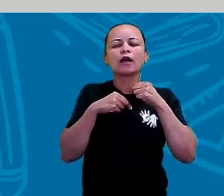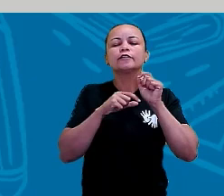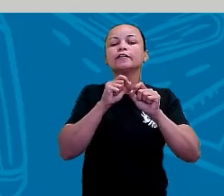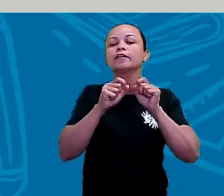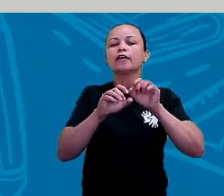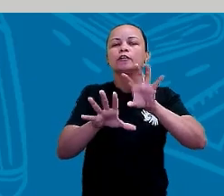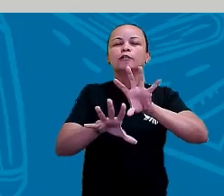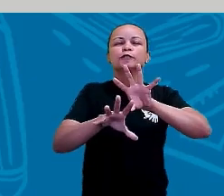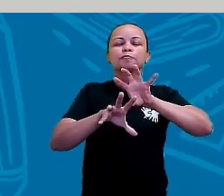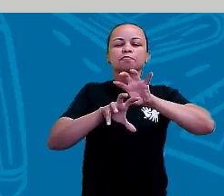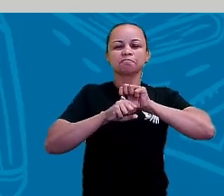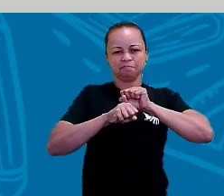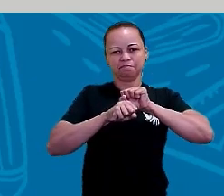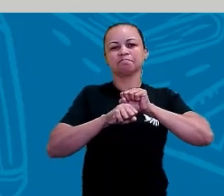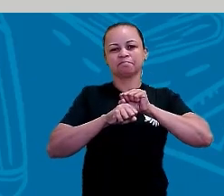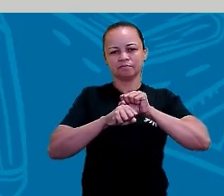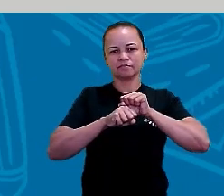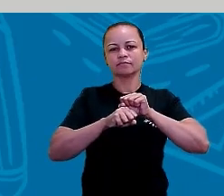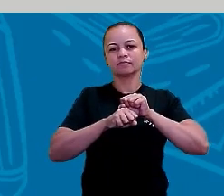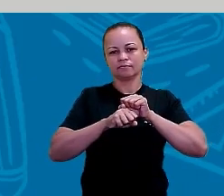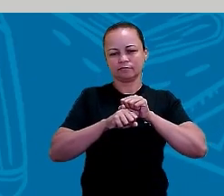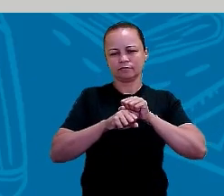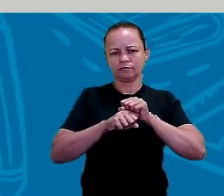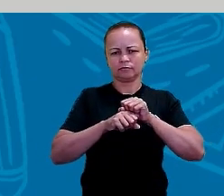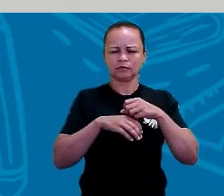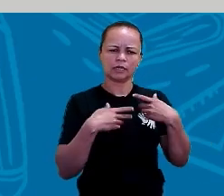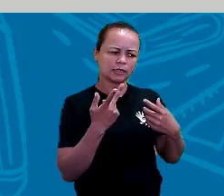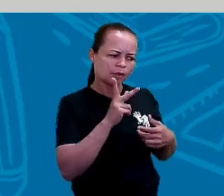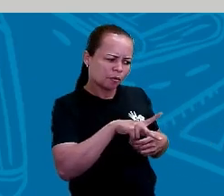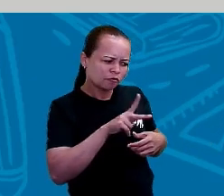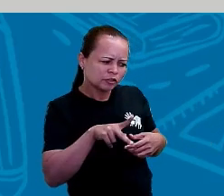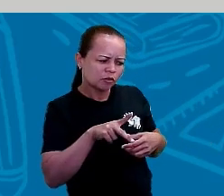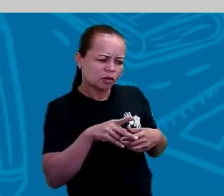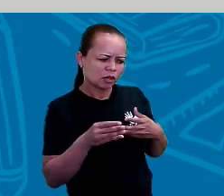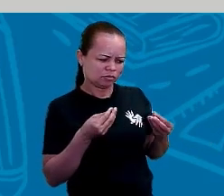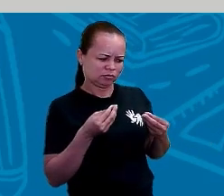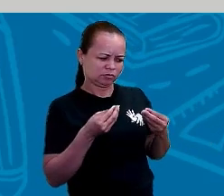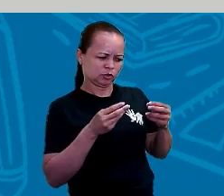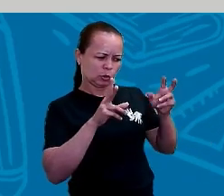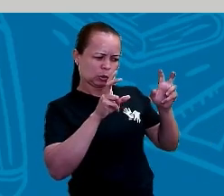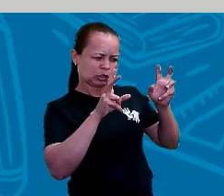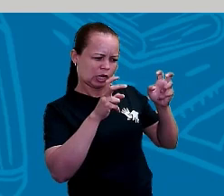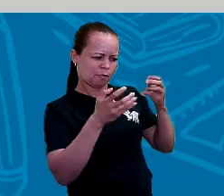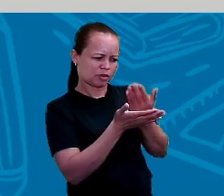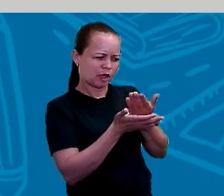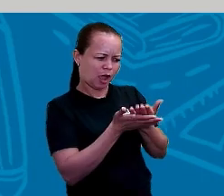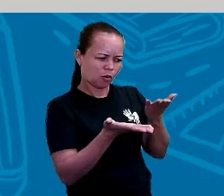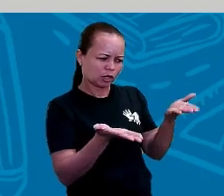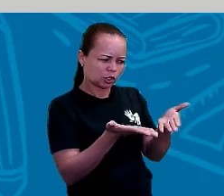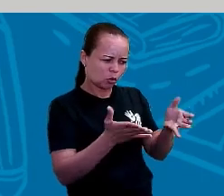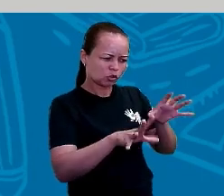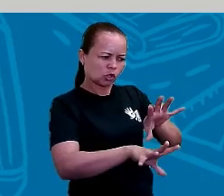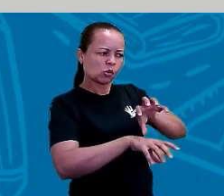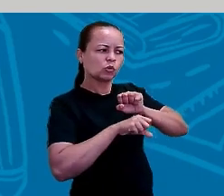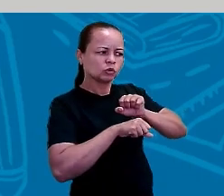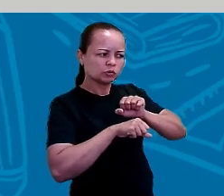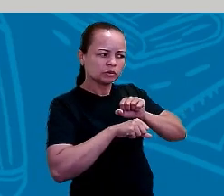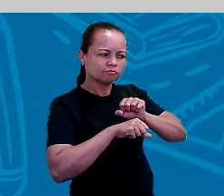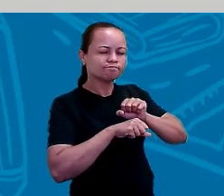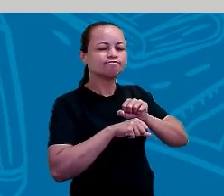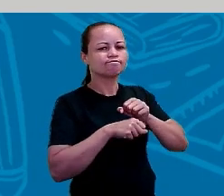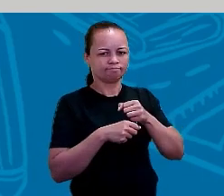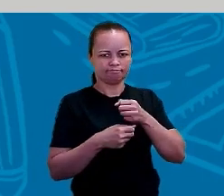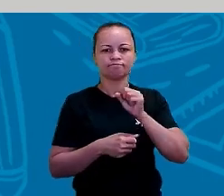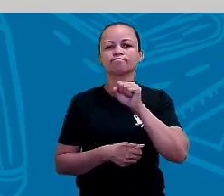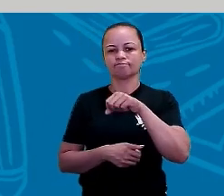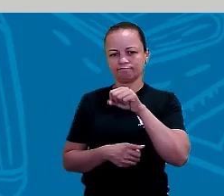consumir. Eita, professora, um dos temas da sala de hoje é consumir. É, o consumir.